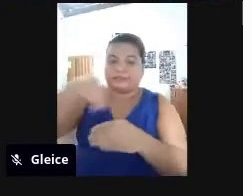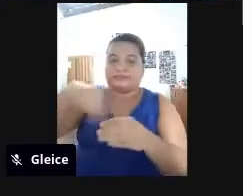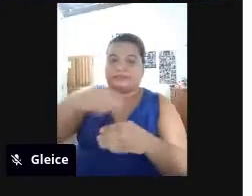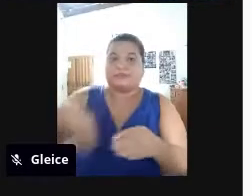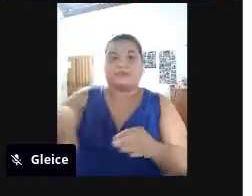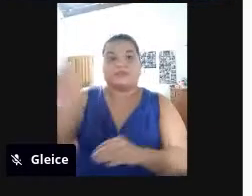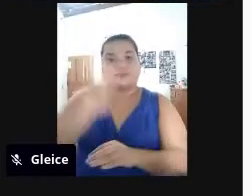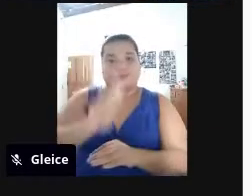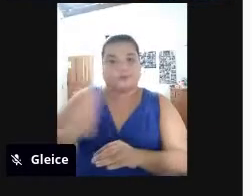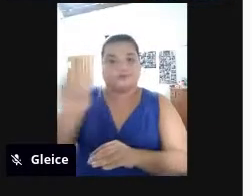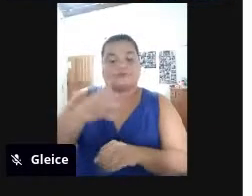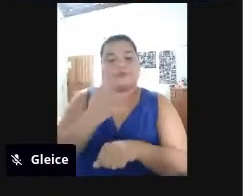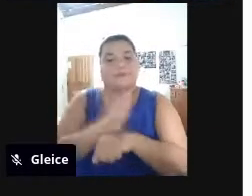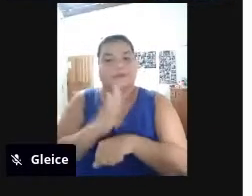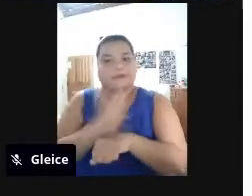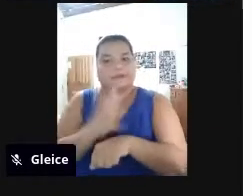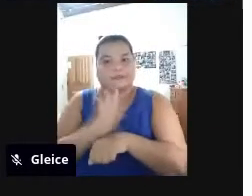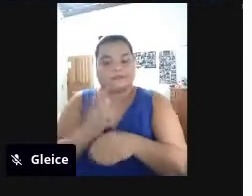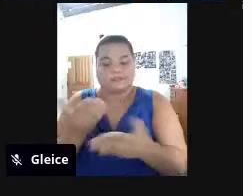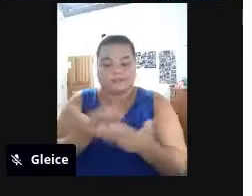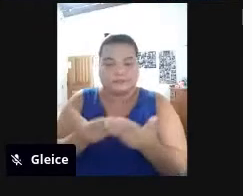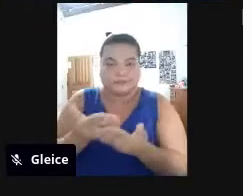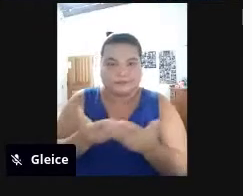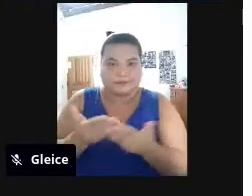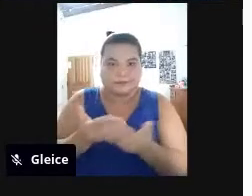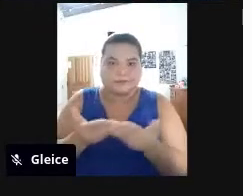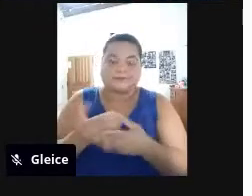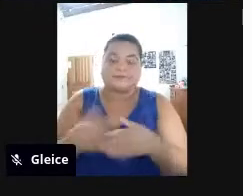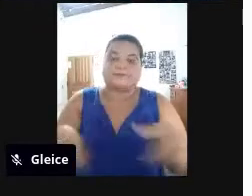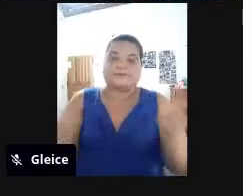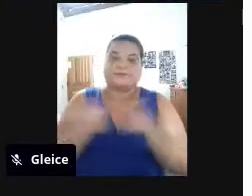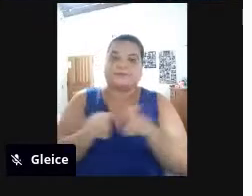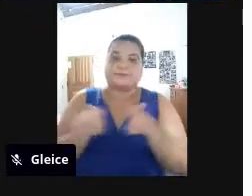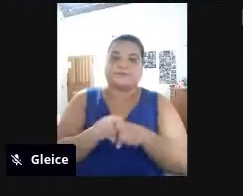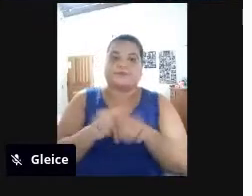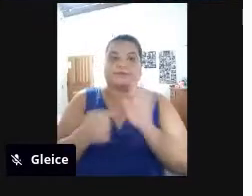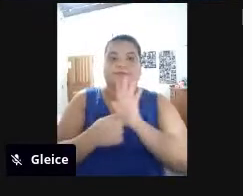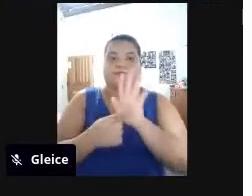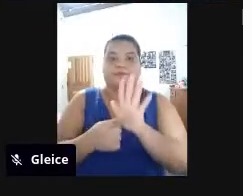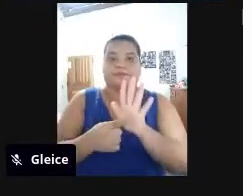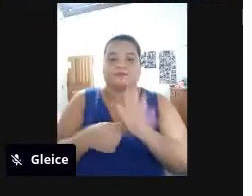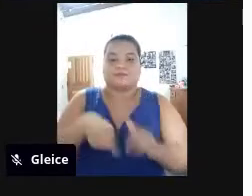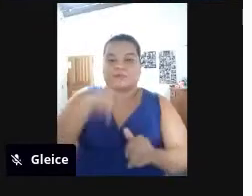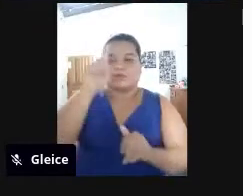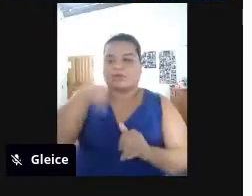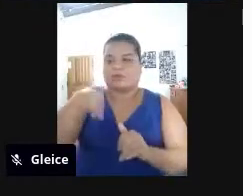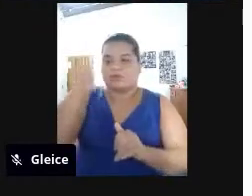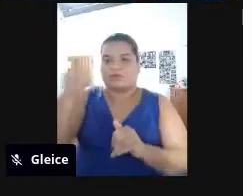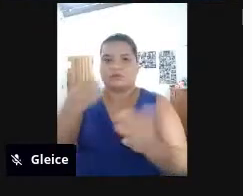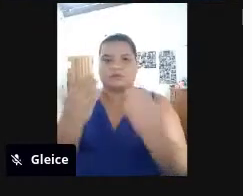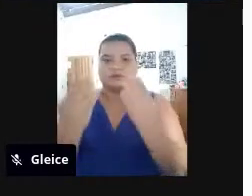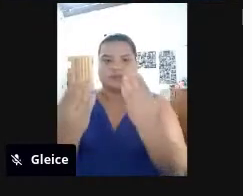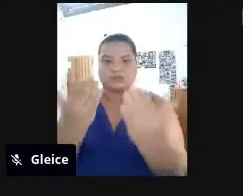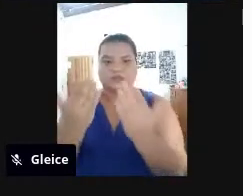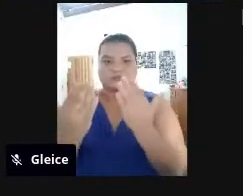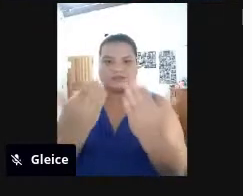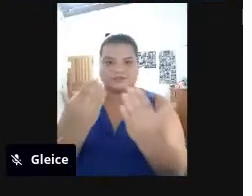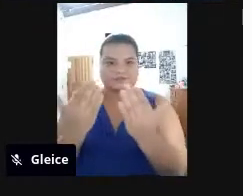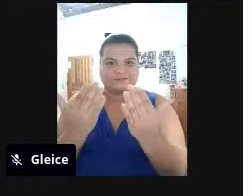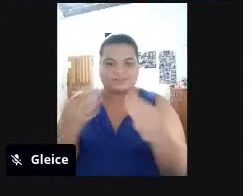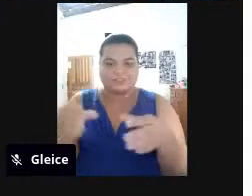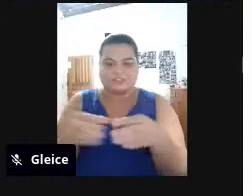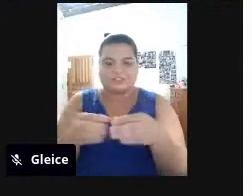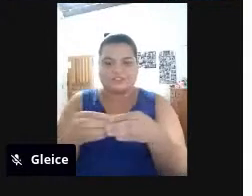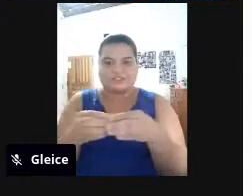na prática clínica. Trago para vocês também um comparativo do perfil de aminoácidos, então,